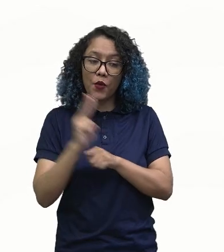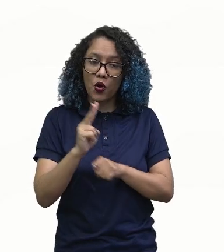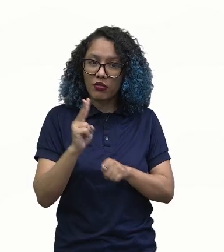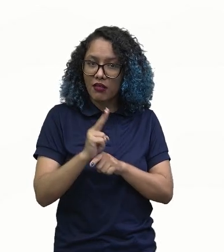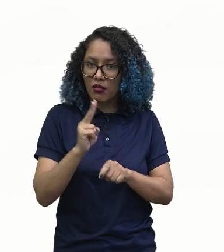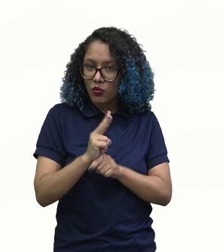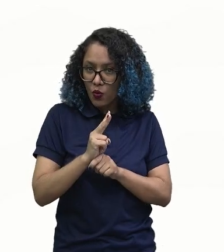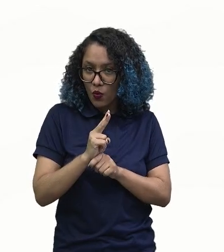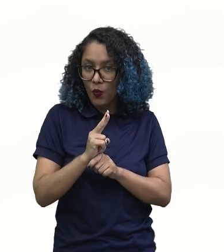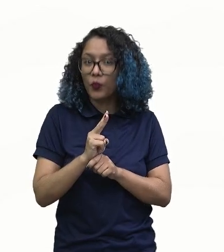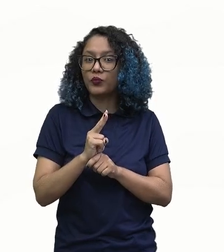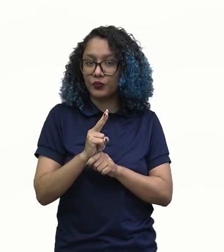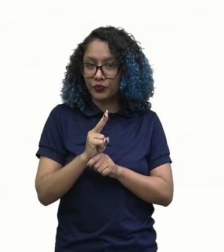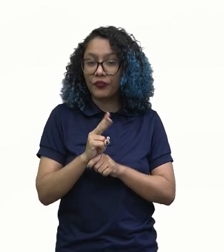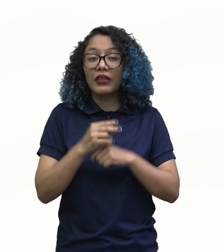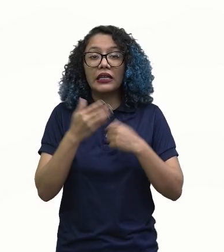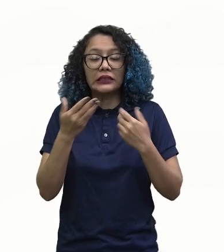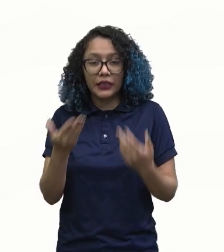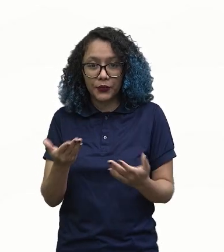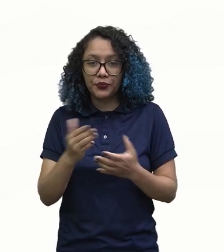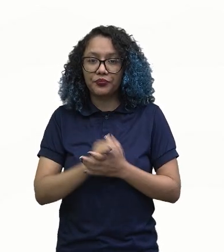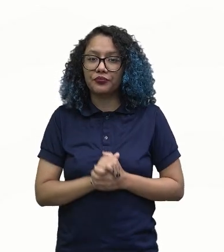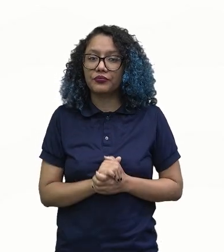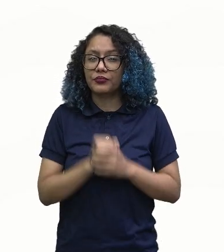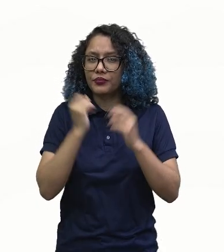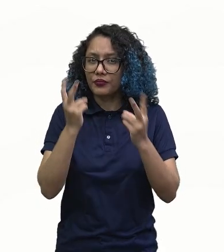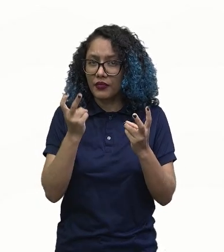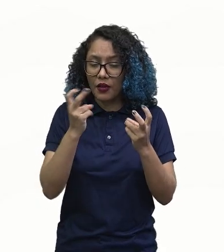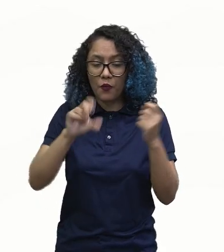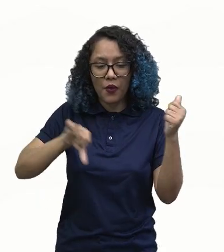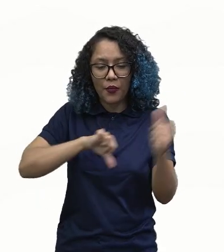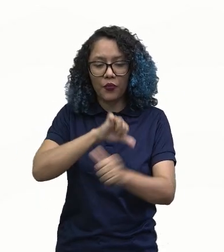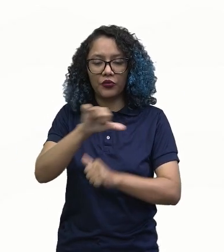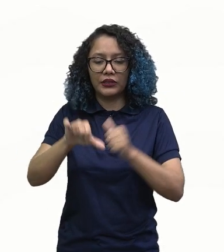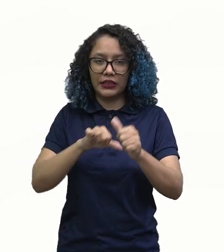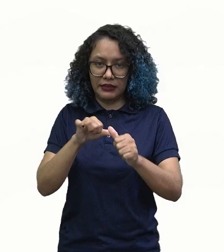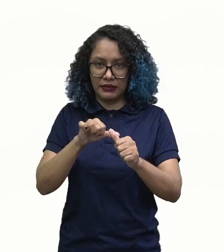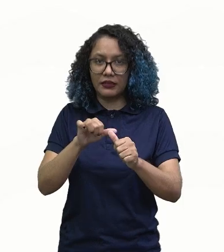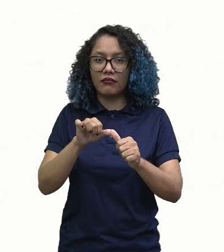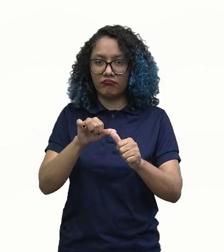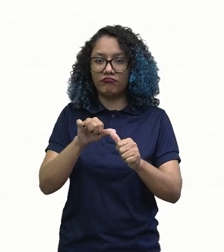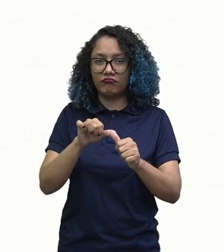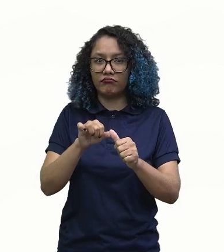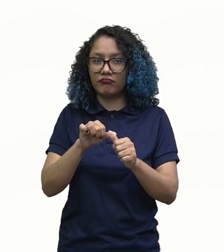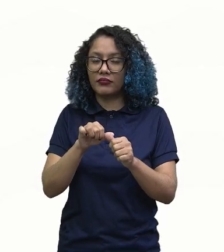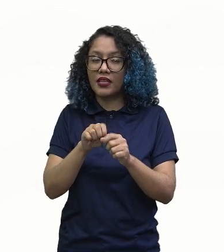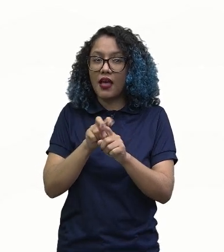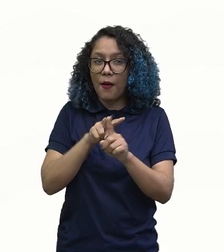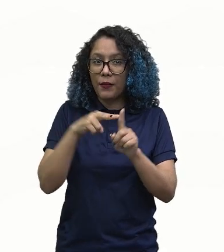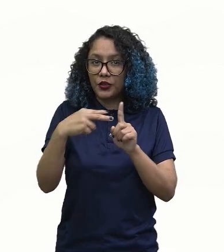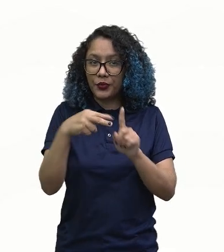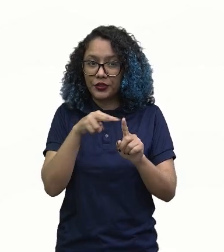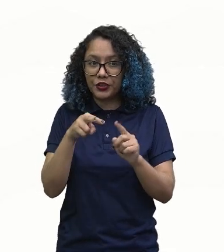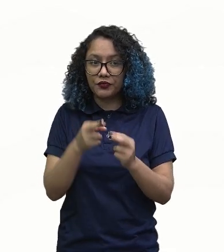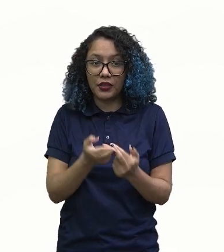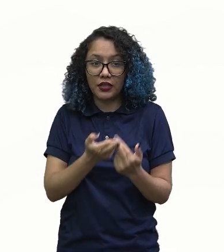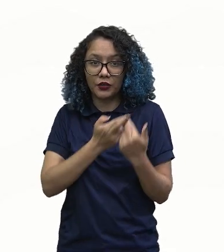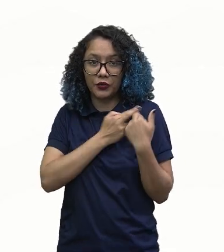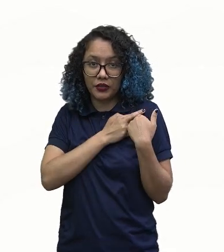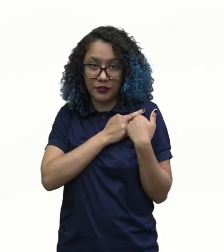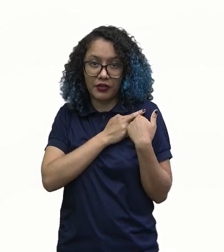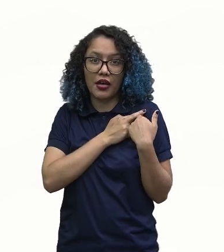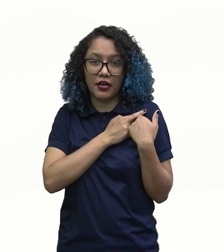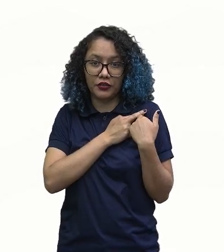protetores. E a gente vai perceber uma mudança nessa percepção do papel social do